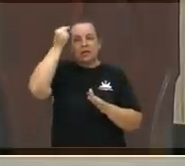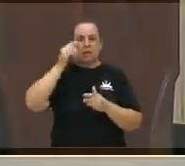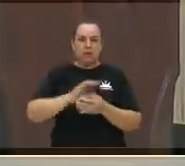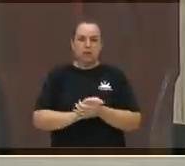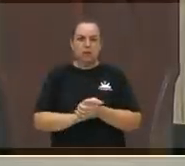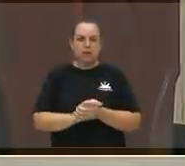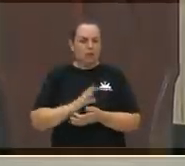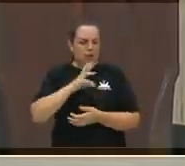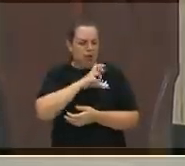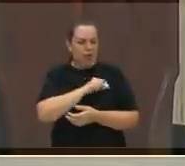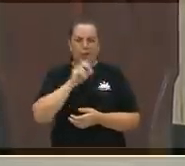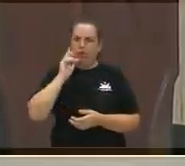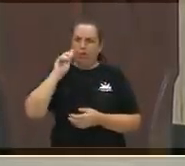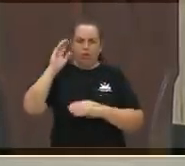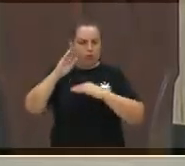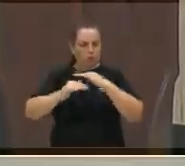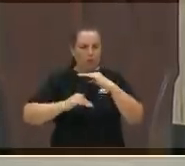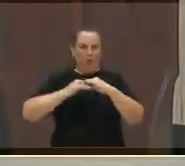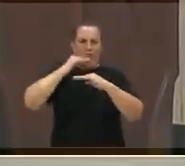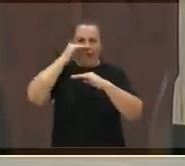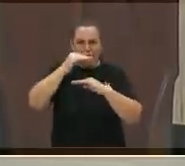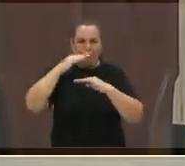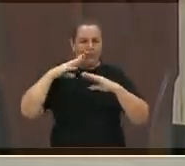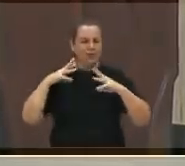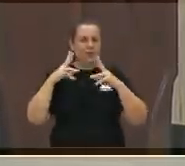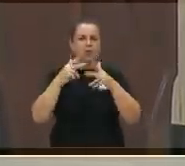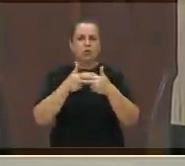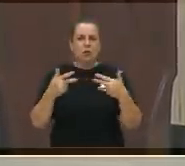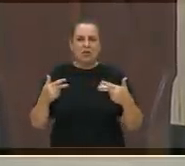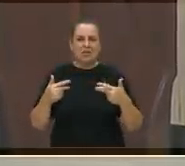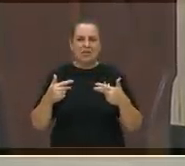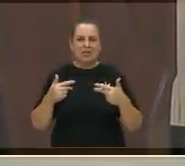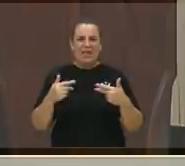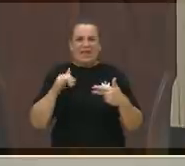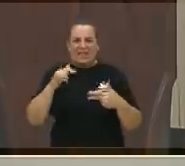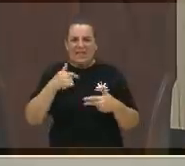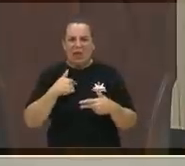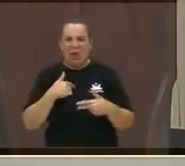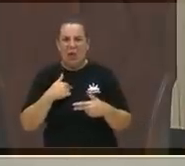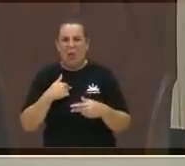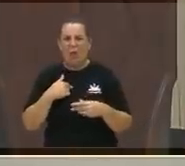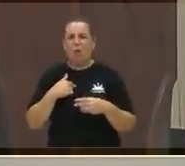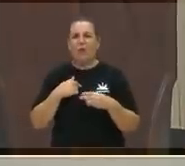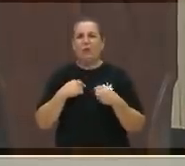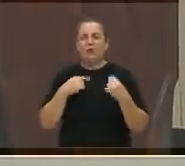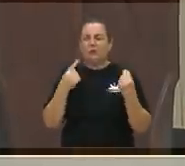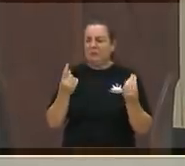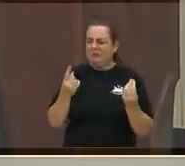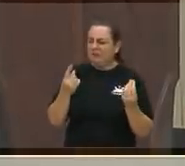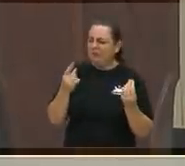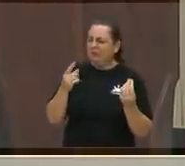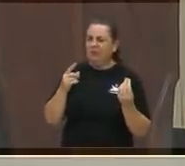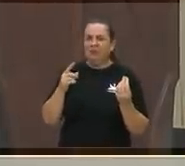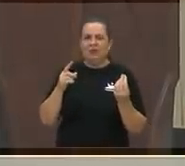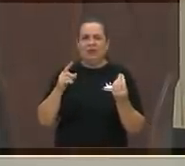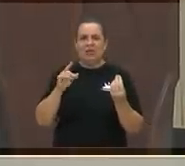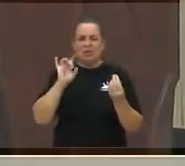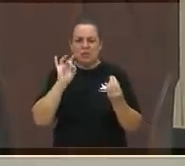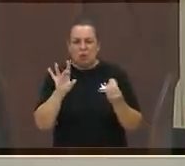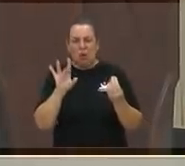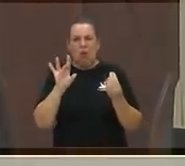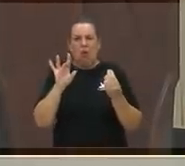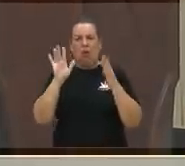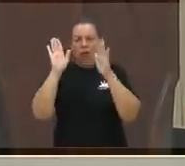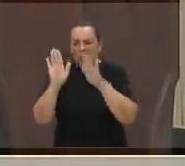todas as coisas rio tem demasiada importância a criatura ao invés do criador